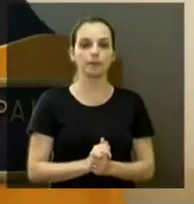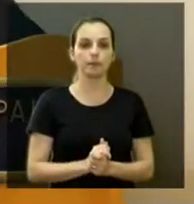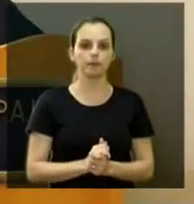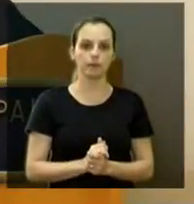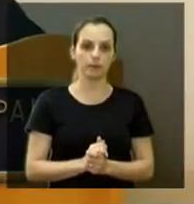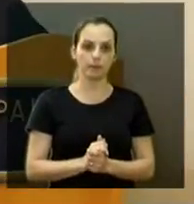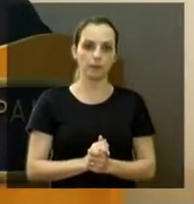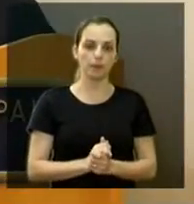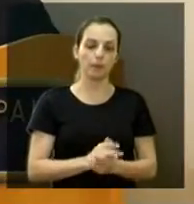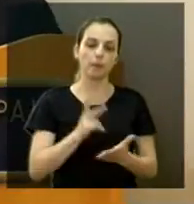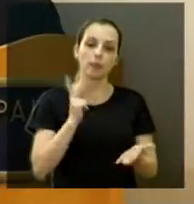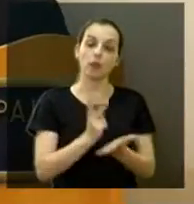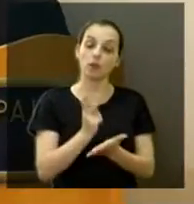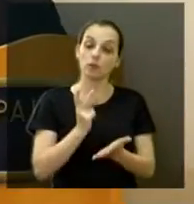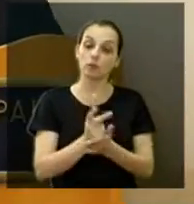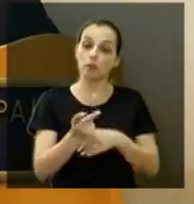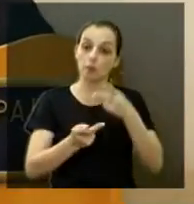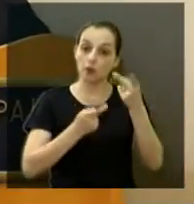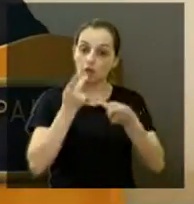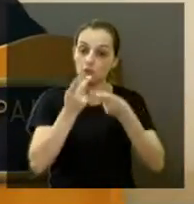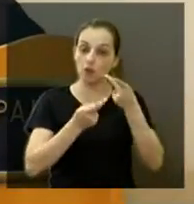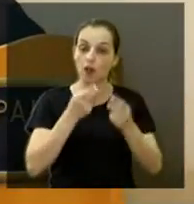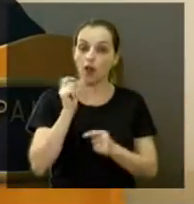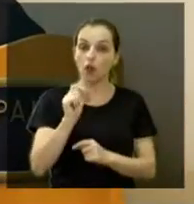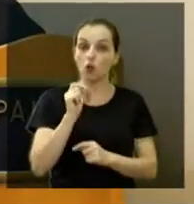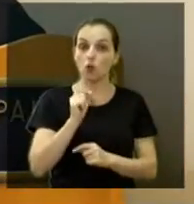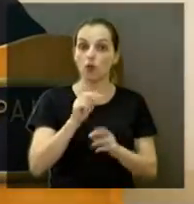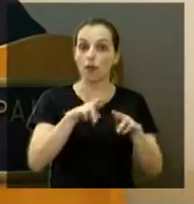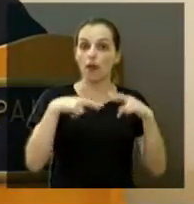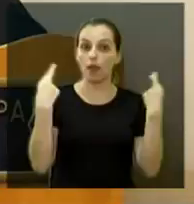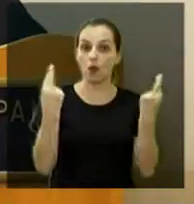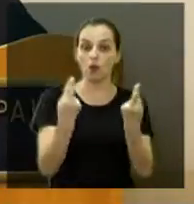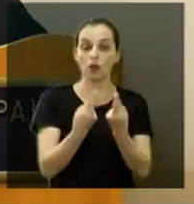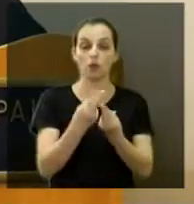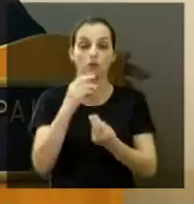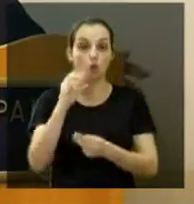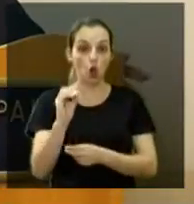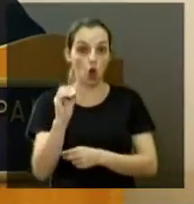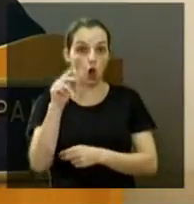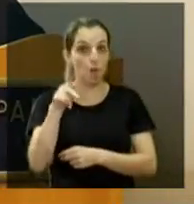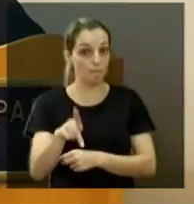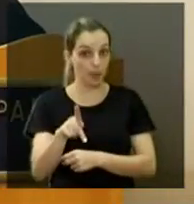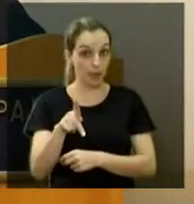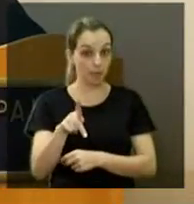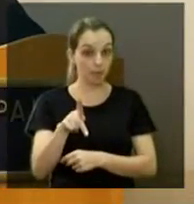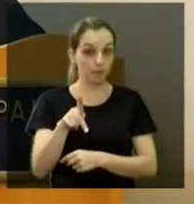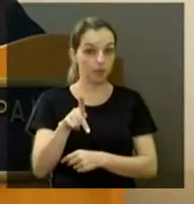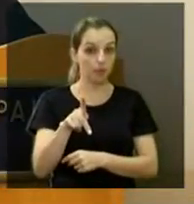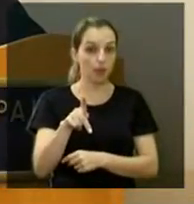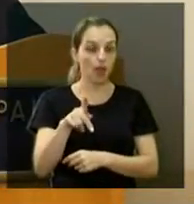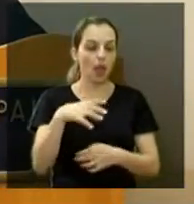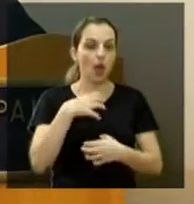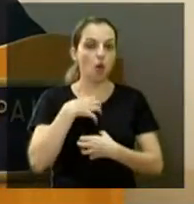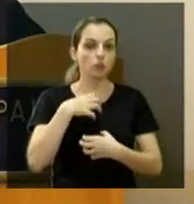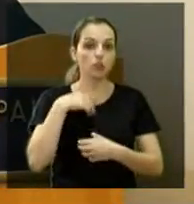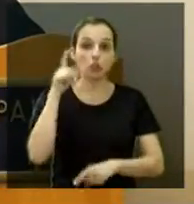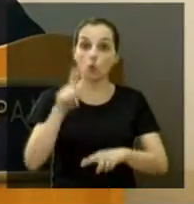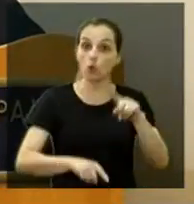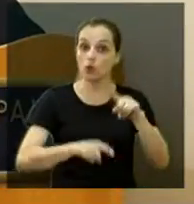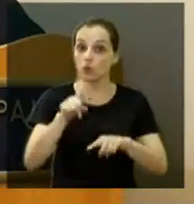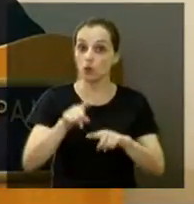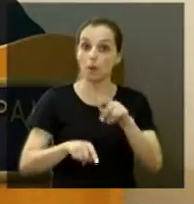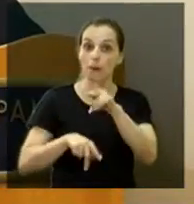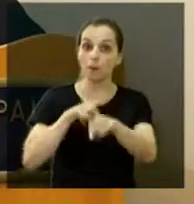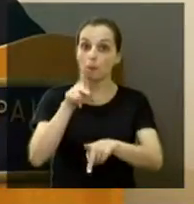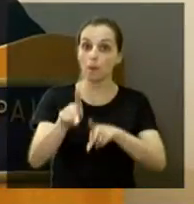comento nos bairros por aí que o orçamento participativo é o instrumento para a população de Araraquara. Ali é onde que a população